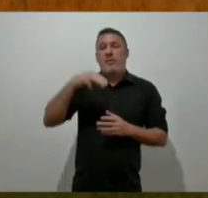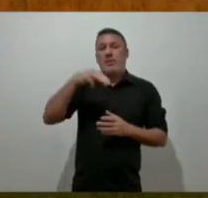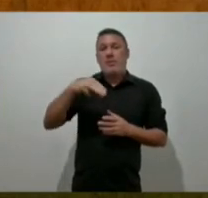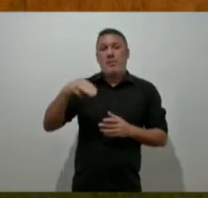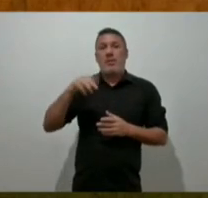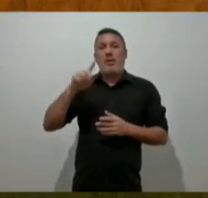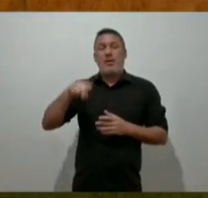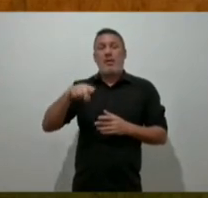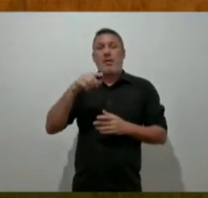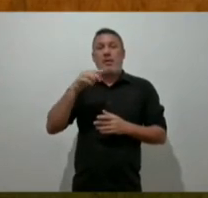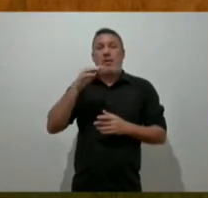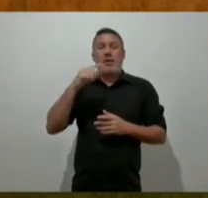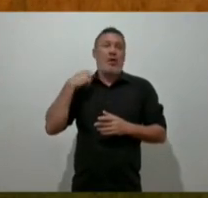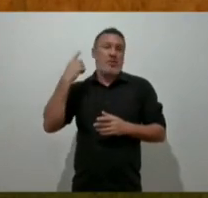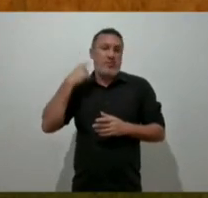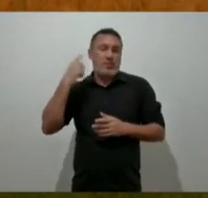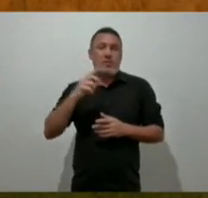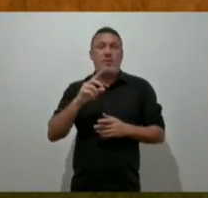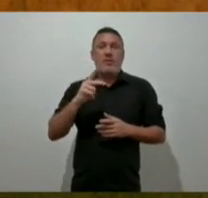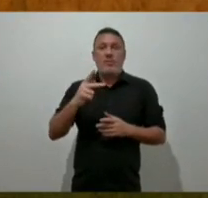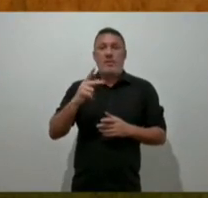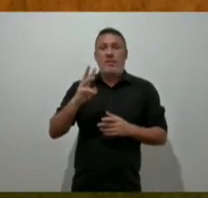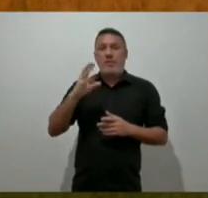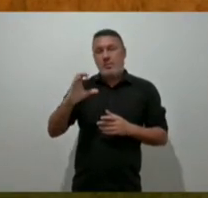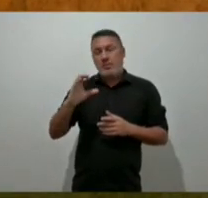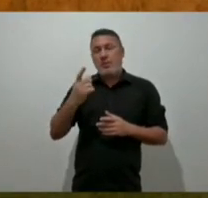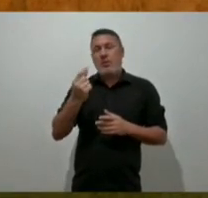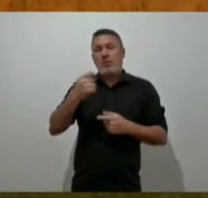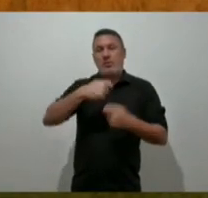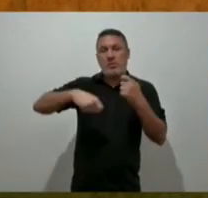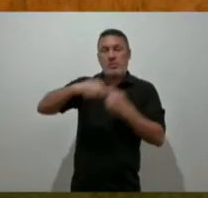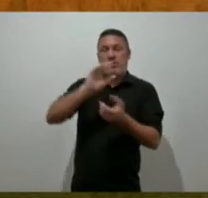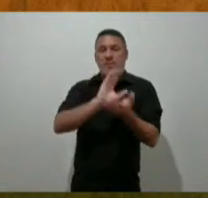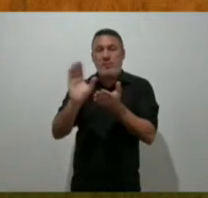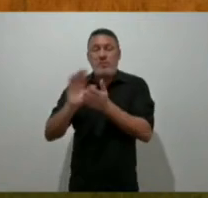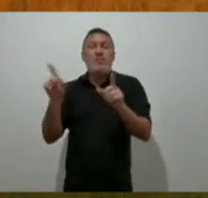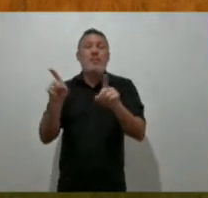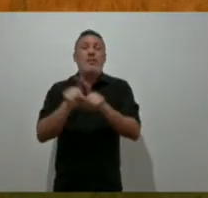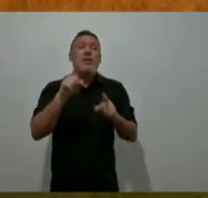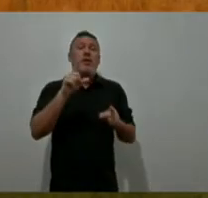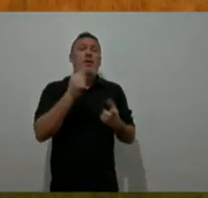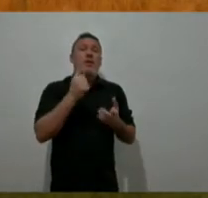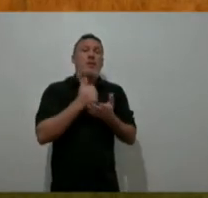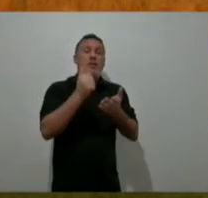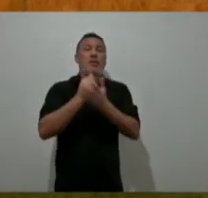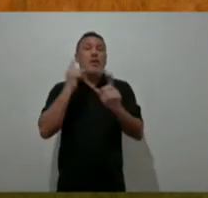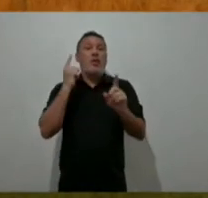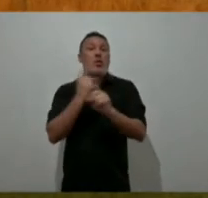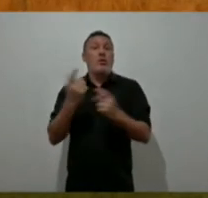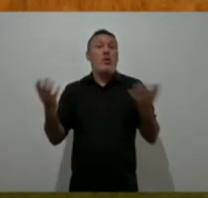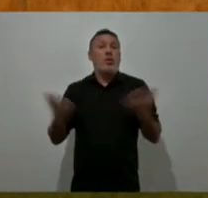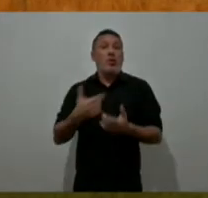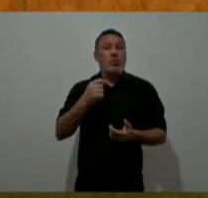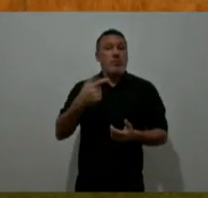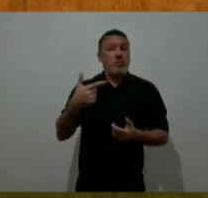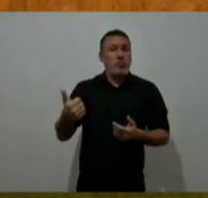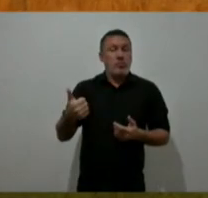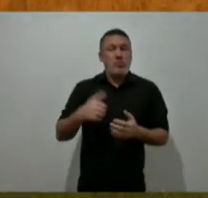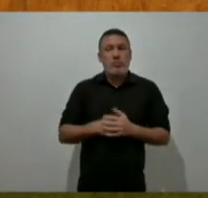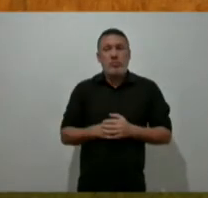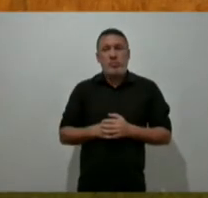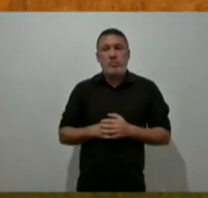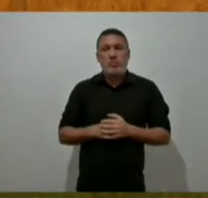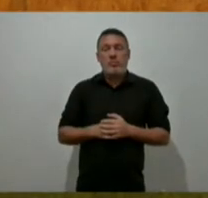PwC, Valor Investimentos e também aos patrocinadores do Encontro IBEF 2021. Rede Vitória de